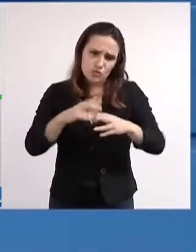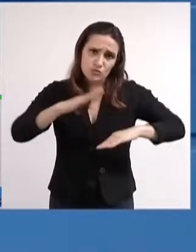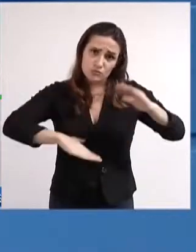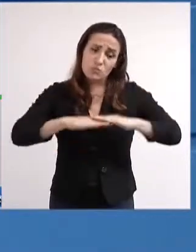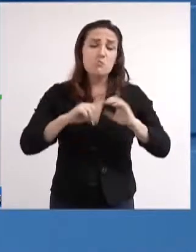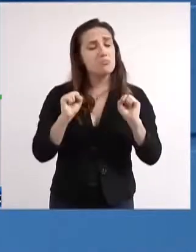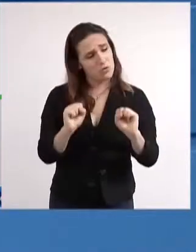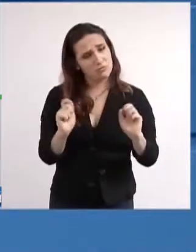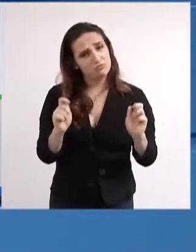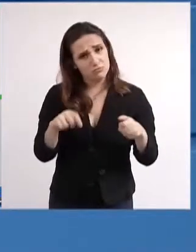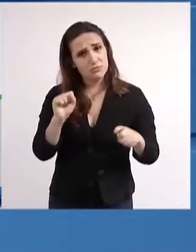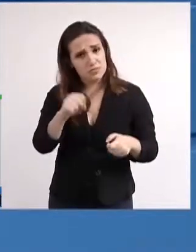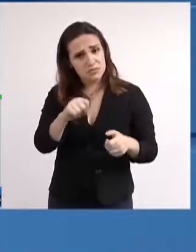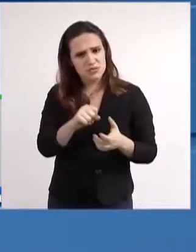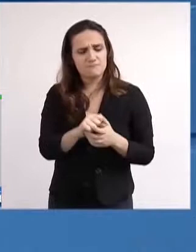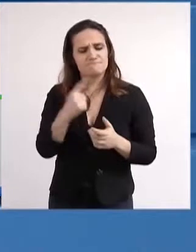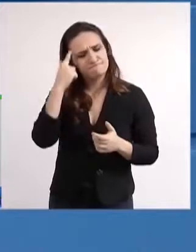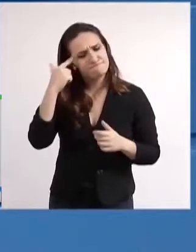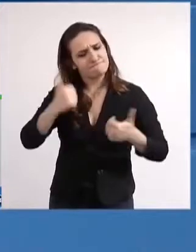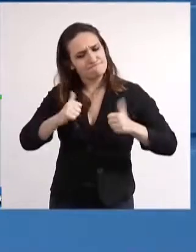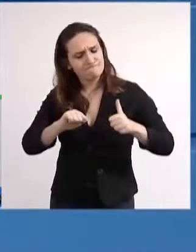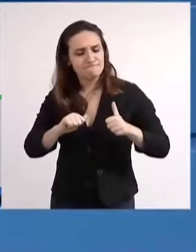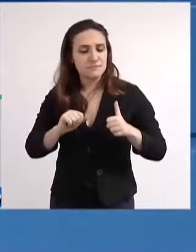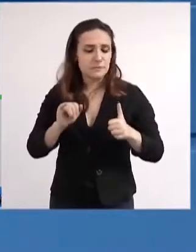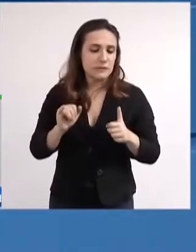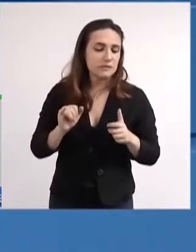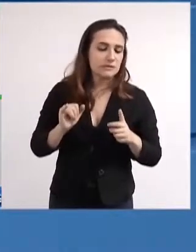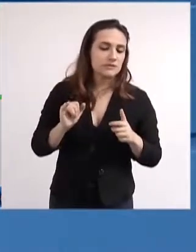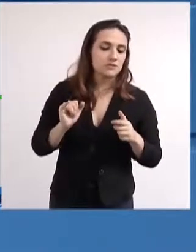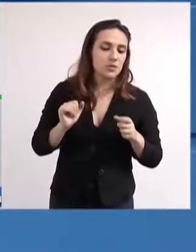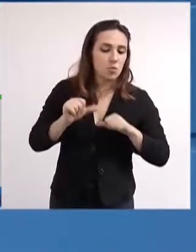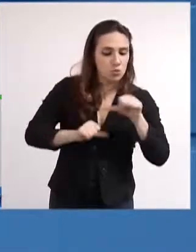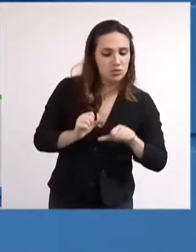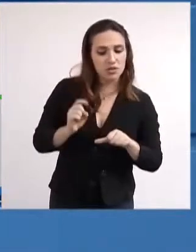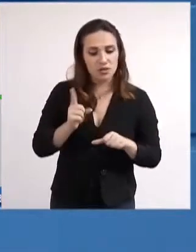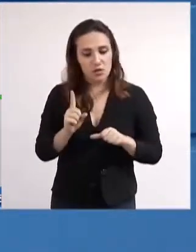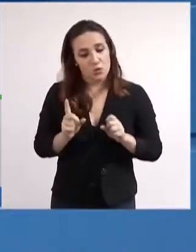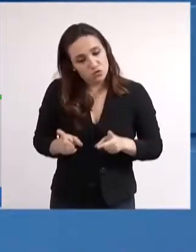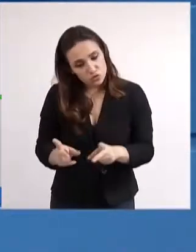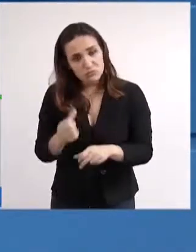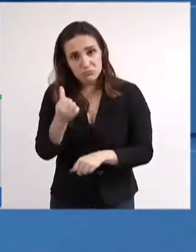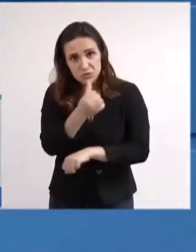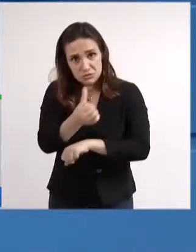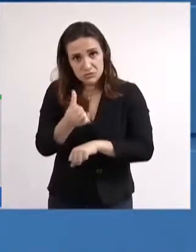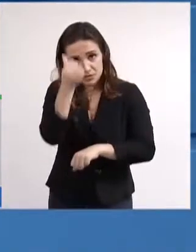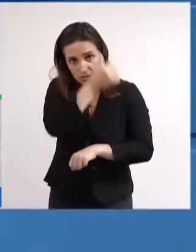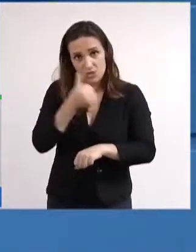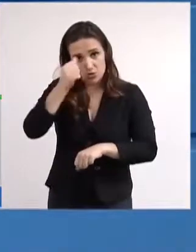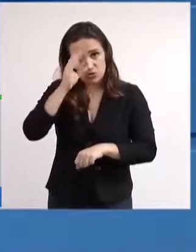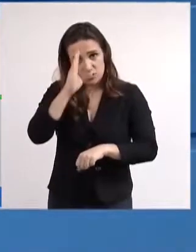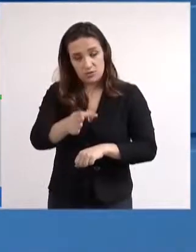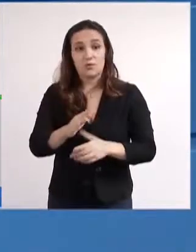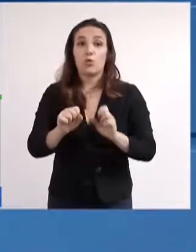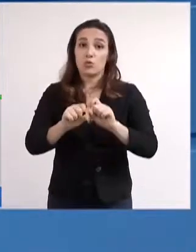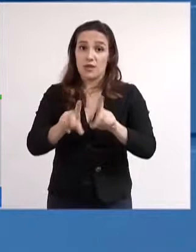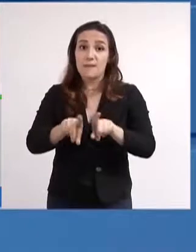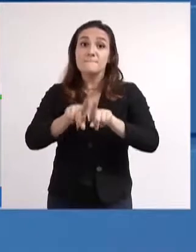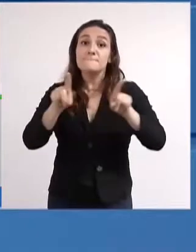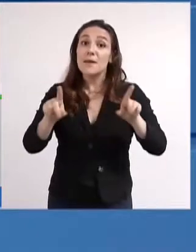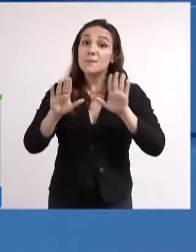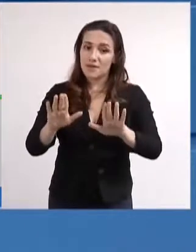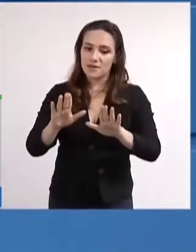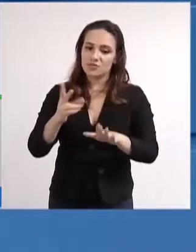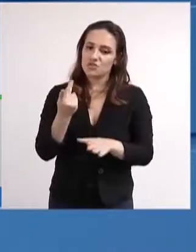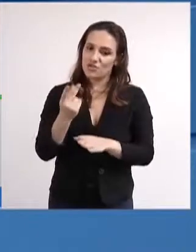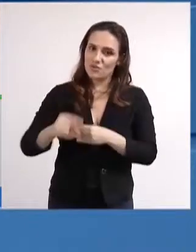podem ser reavaliados ou avaliados no sentido da manutenção. Quanto ao abono, nós também estamos dialogando